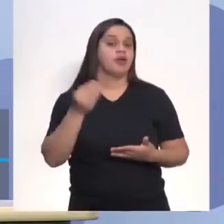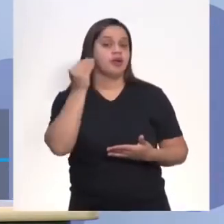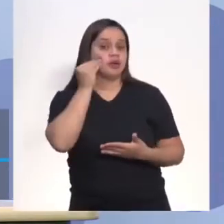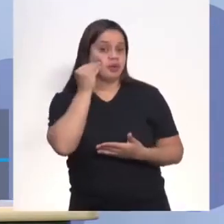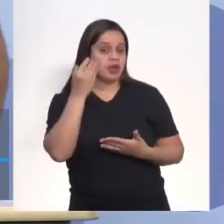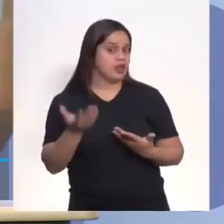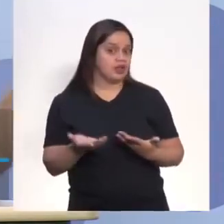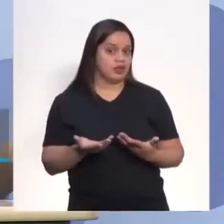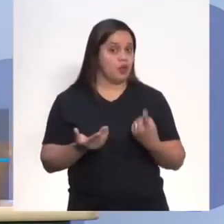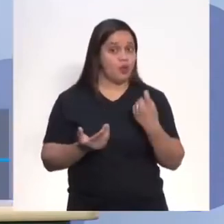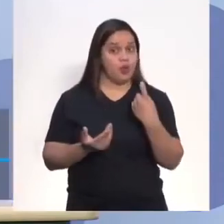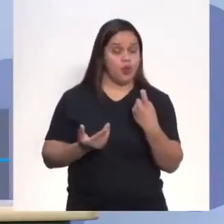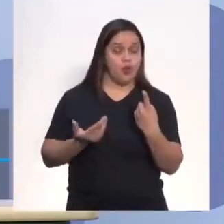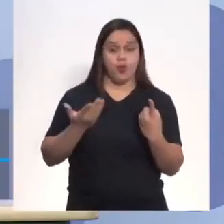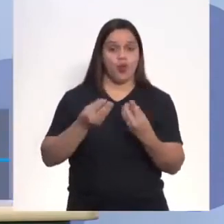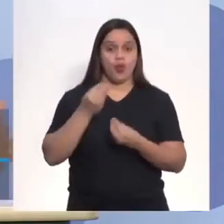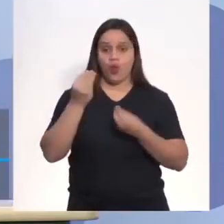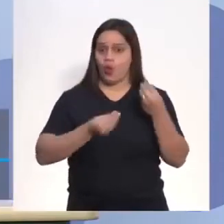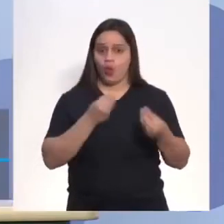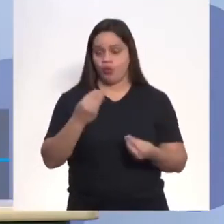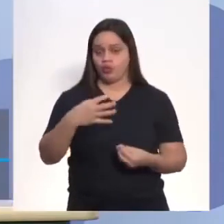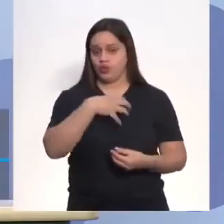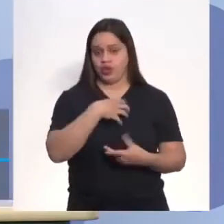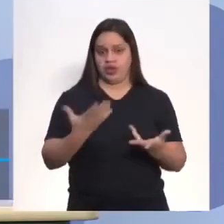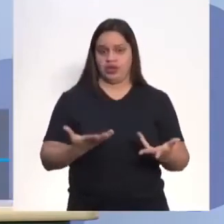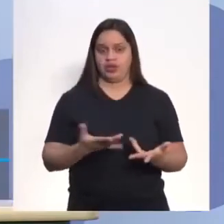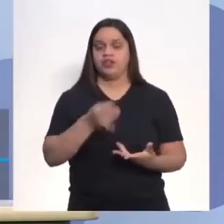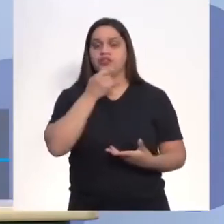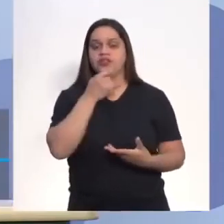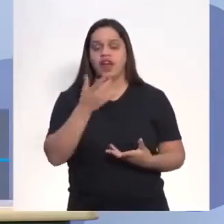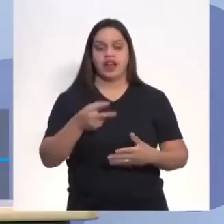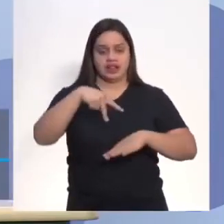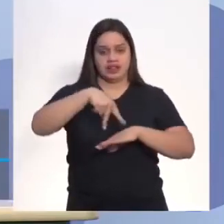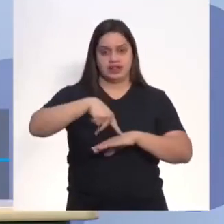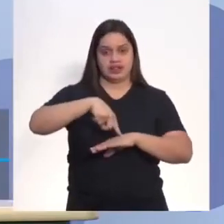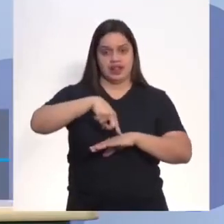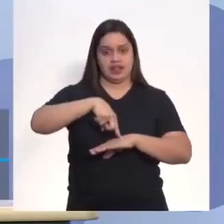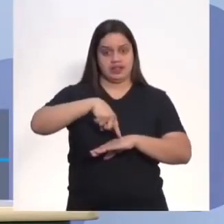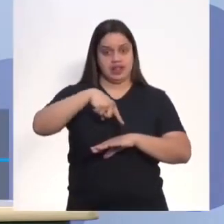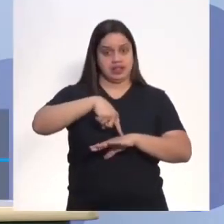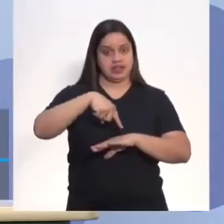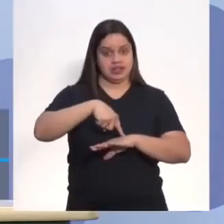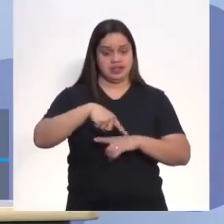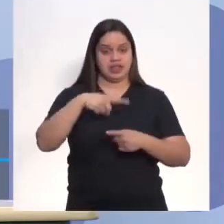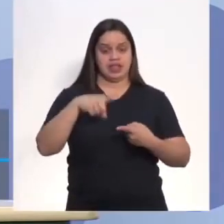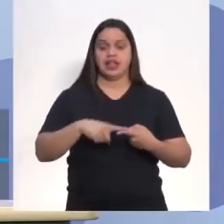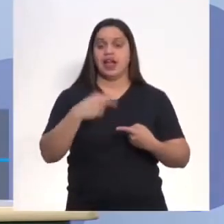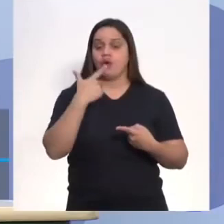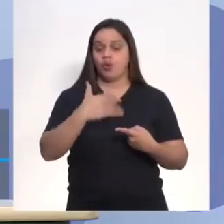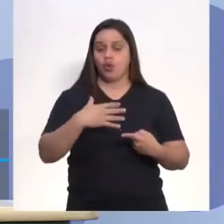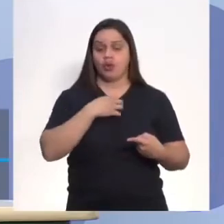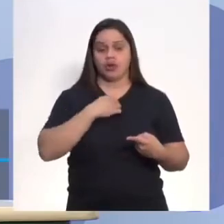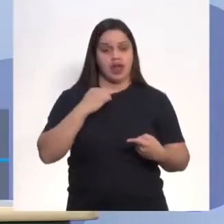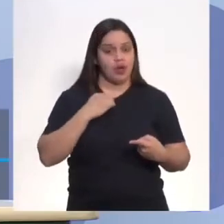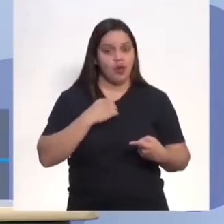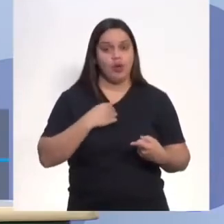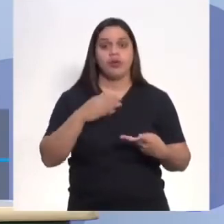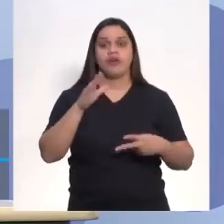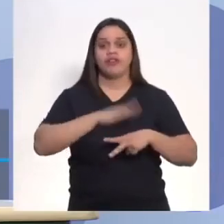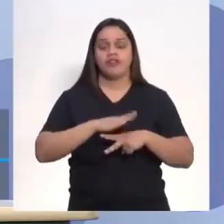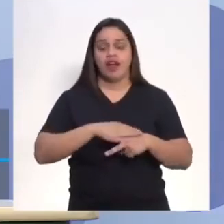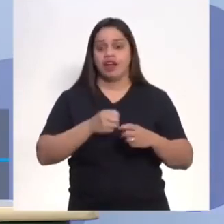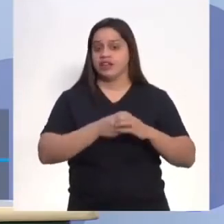só, unicamente uma coisa. Quando a gente fala saci, a gente sabe a cor da roupa dele, o que ele faz,